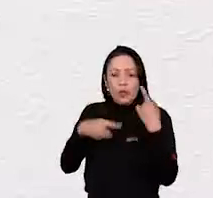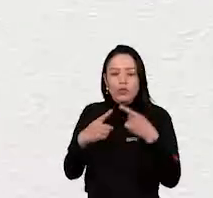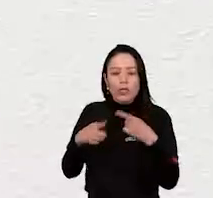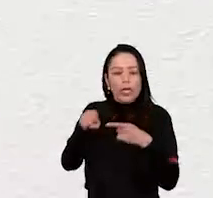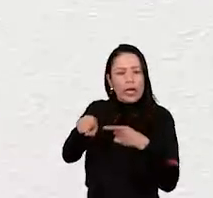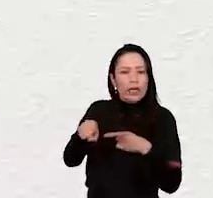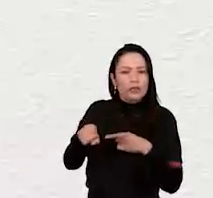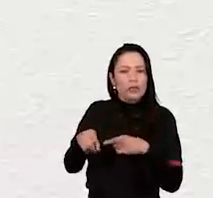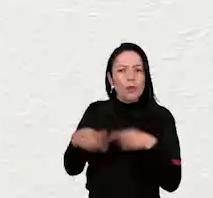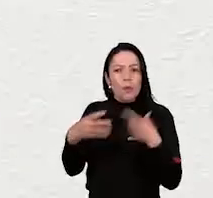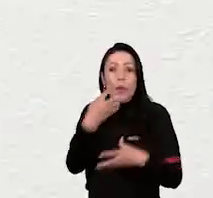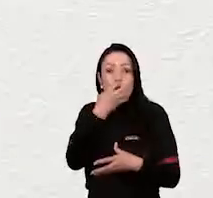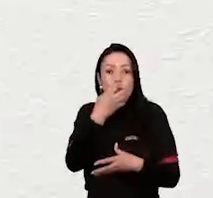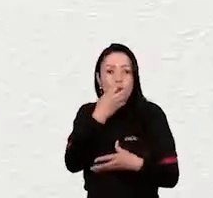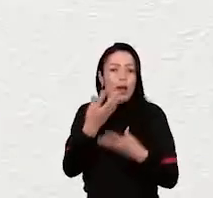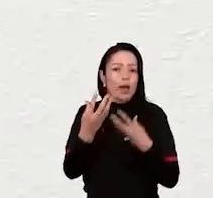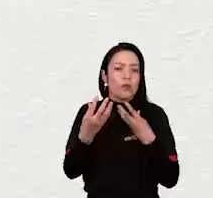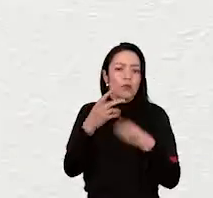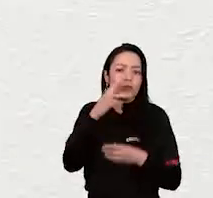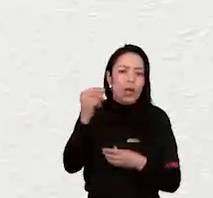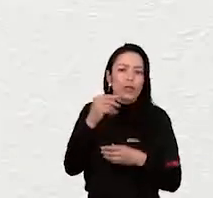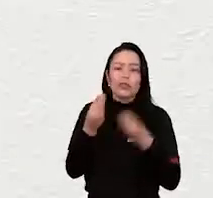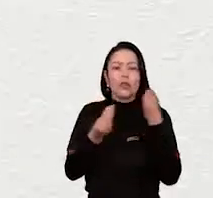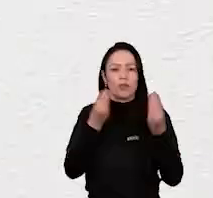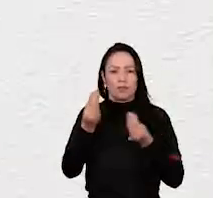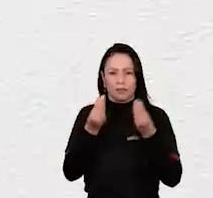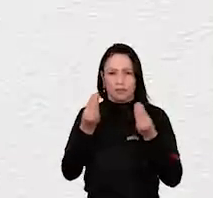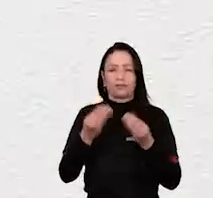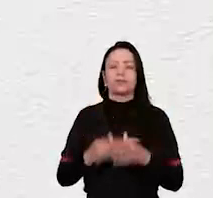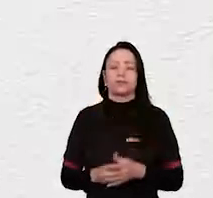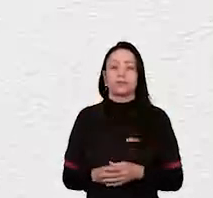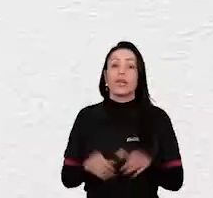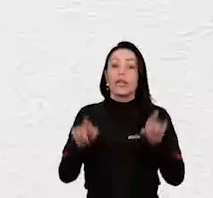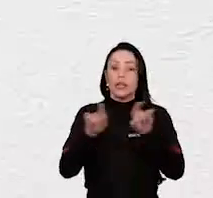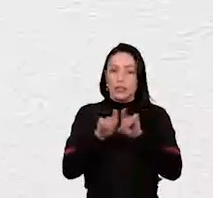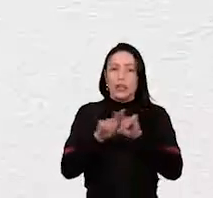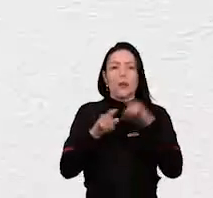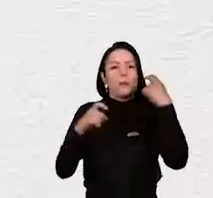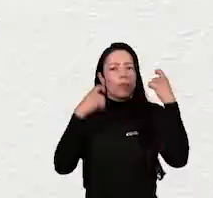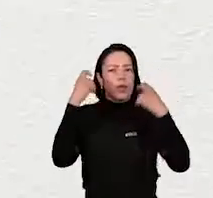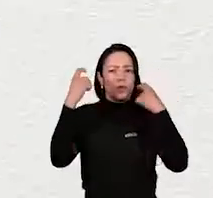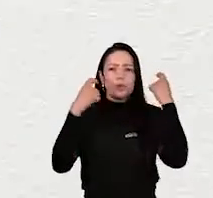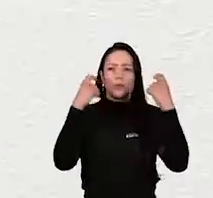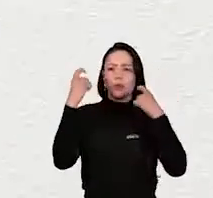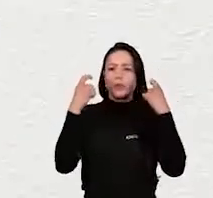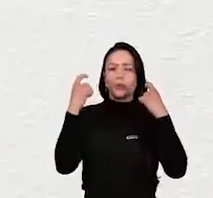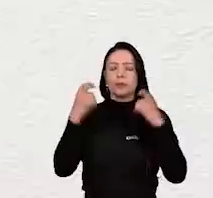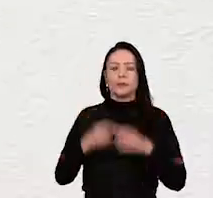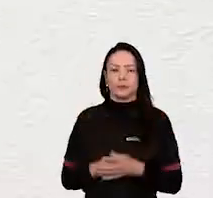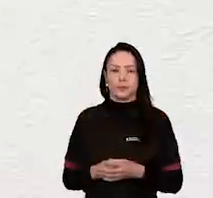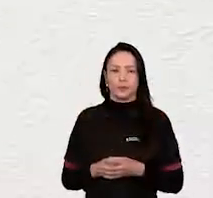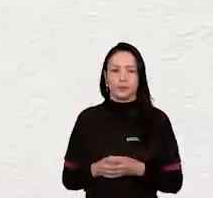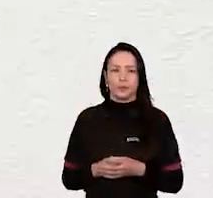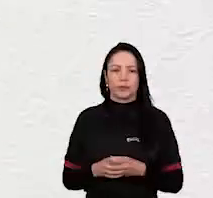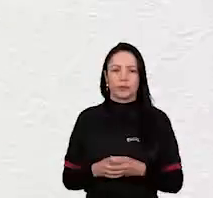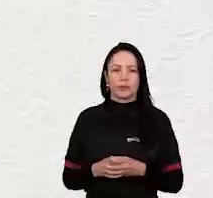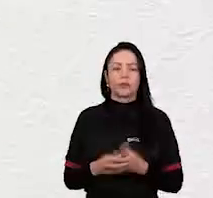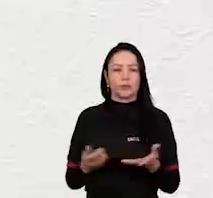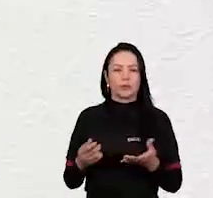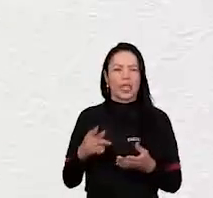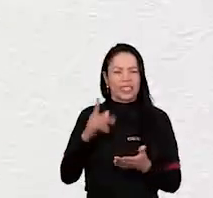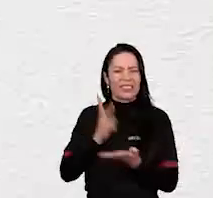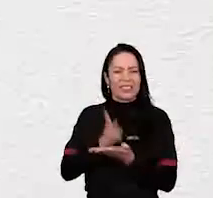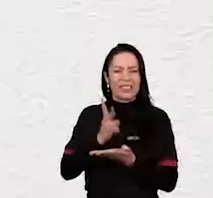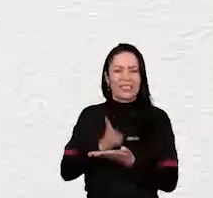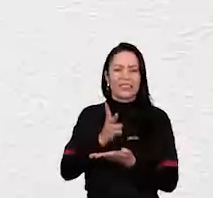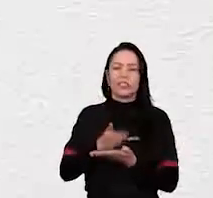essa antibiótico-terapia. Fora isso também, a gente se preocupa muito com um ponto que é batido